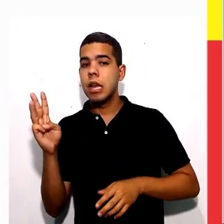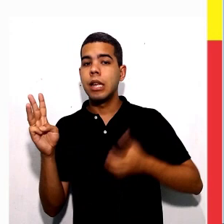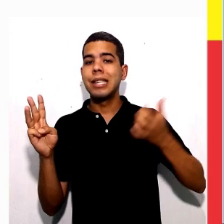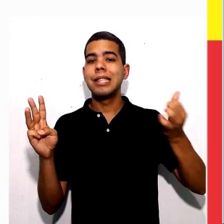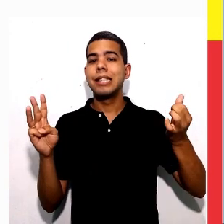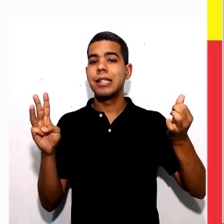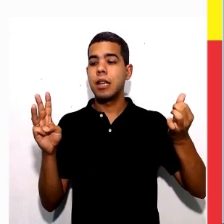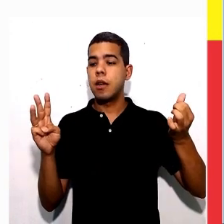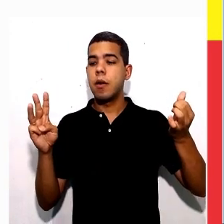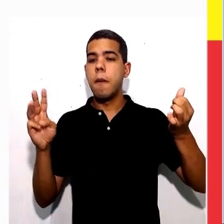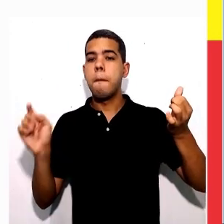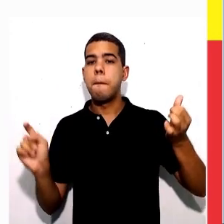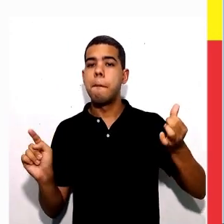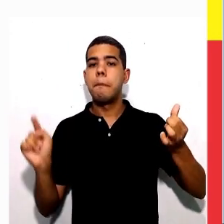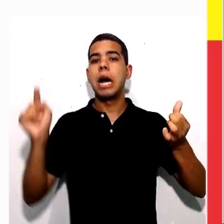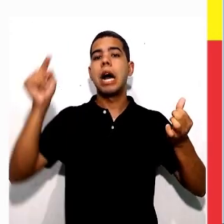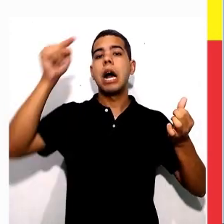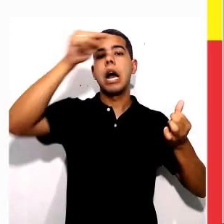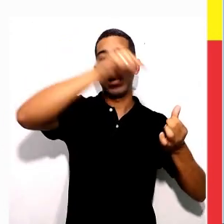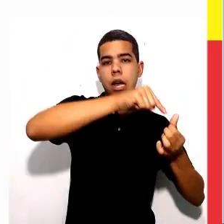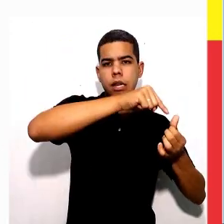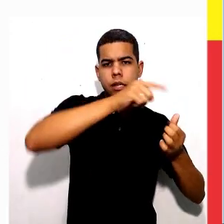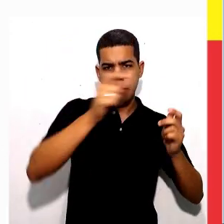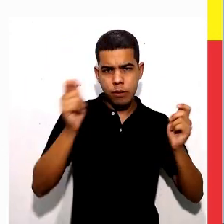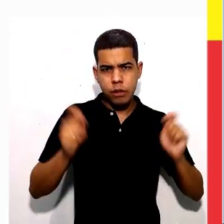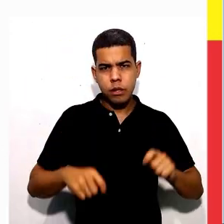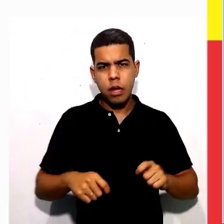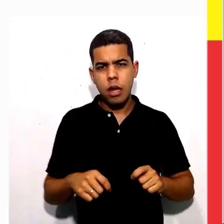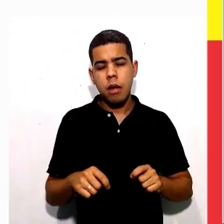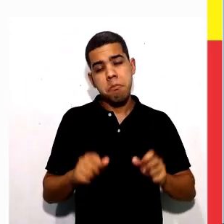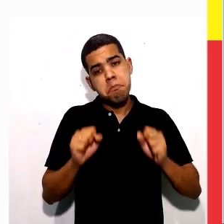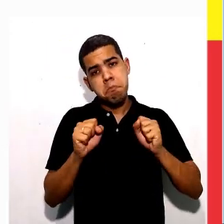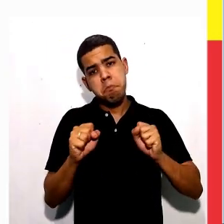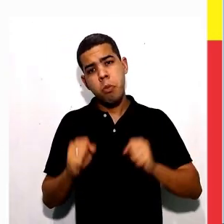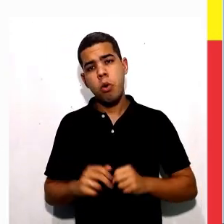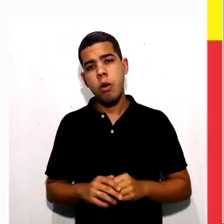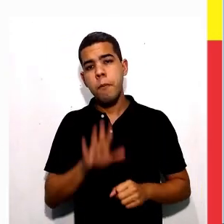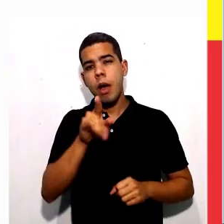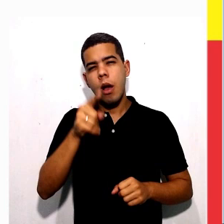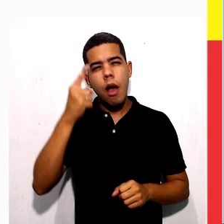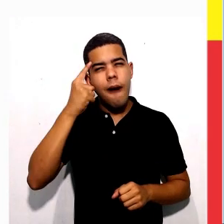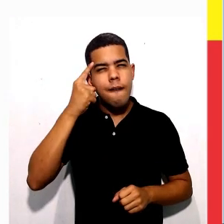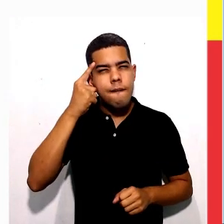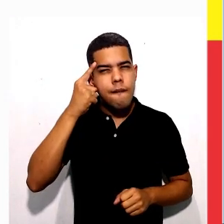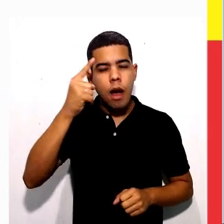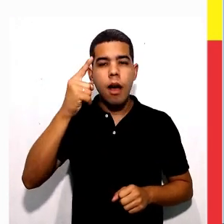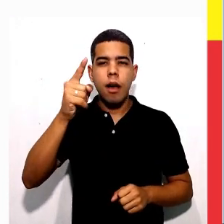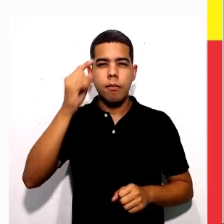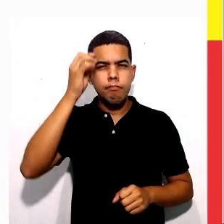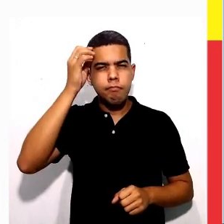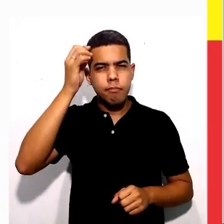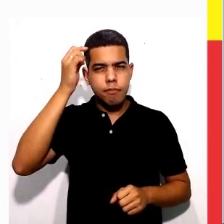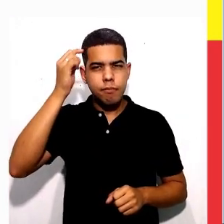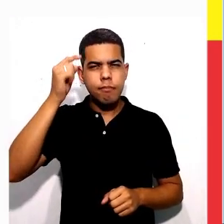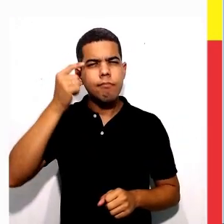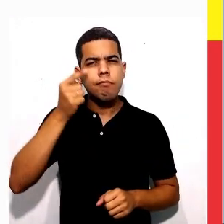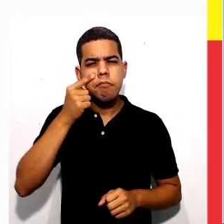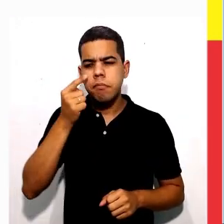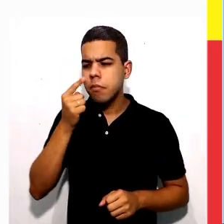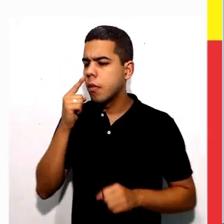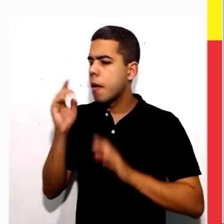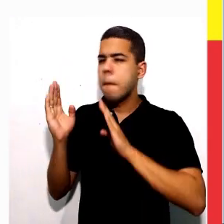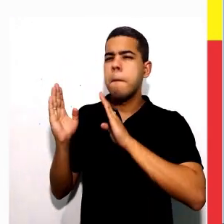posso encontrar sem saber da 5? Pode. Mas veja a ideia. Vamos entender o seguinte,